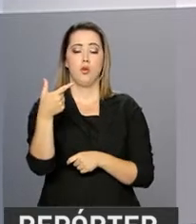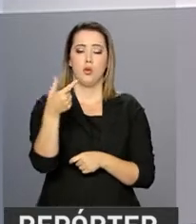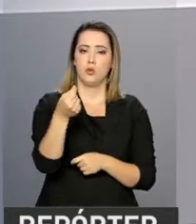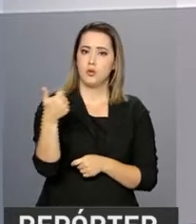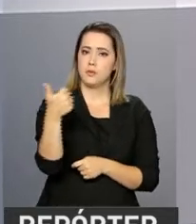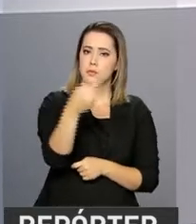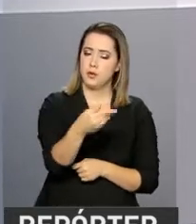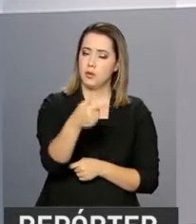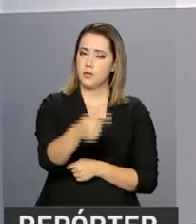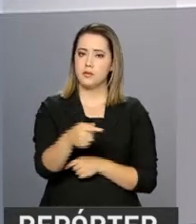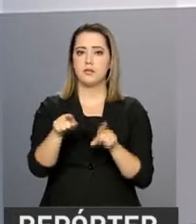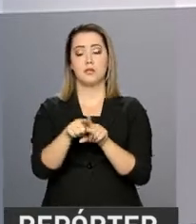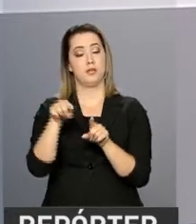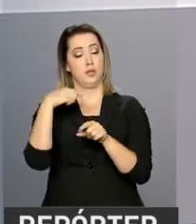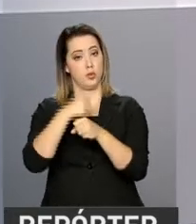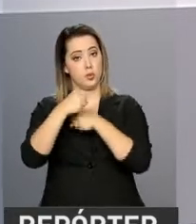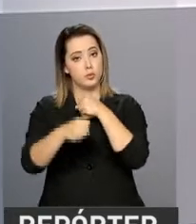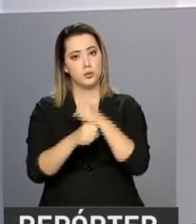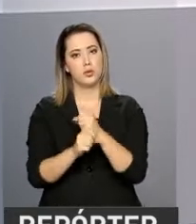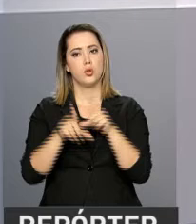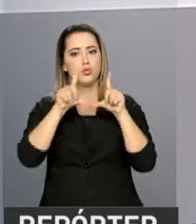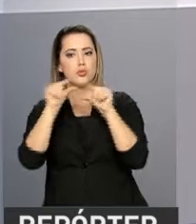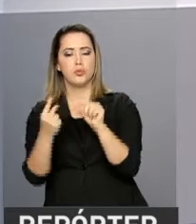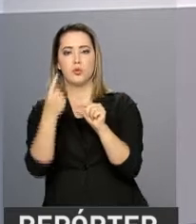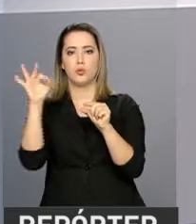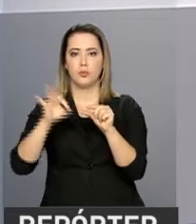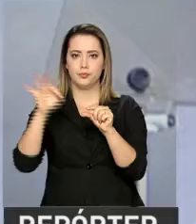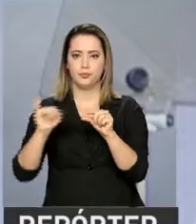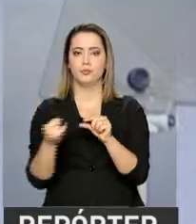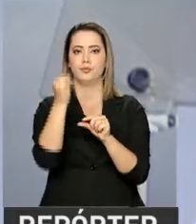2017-2018 terá uma redução de um ponto percentual nas taxas de juros.